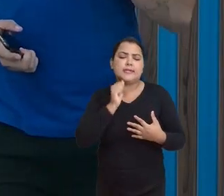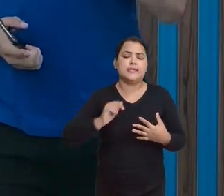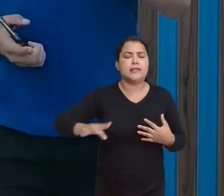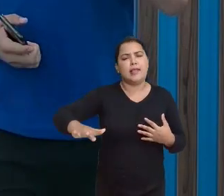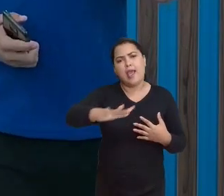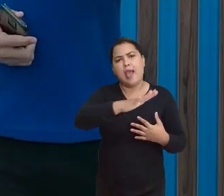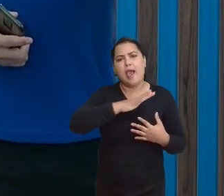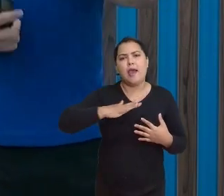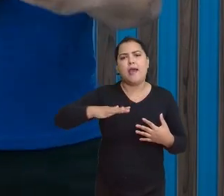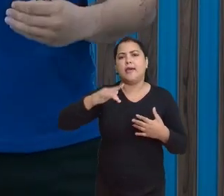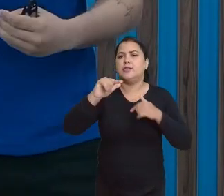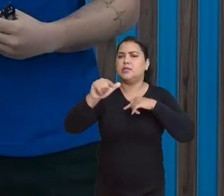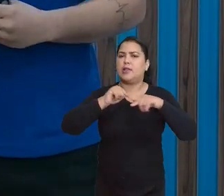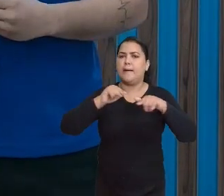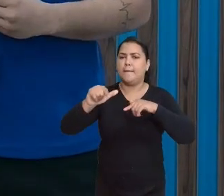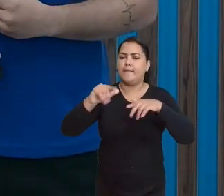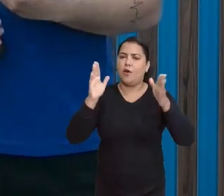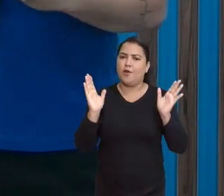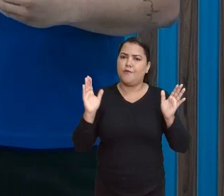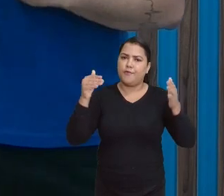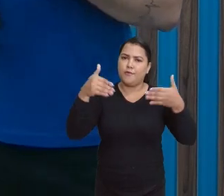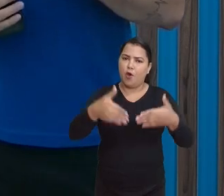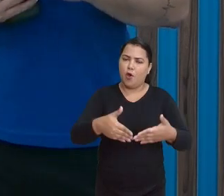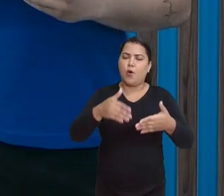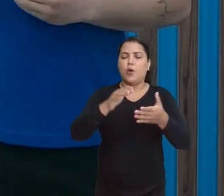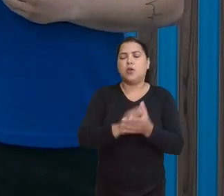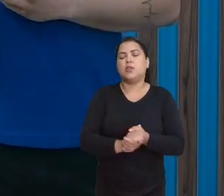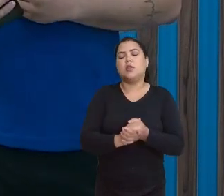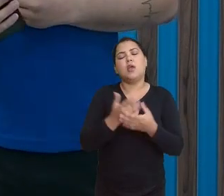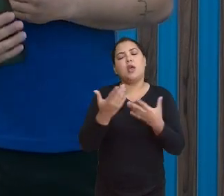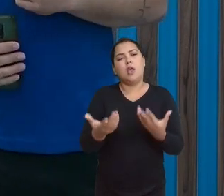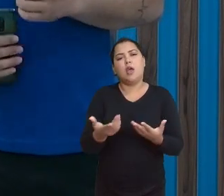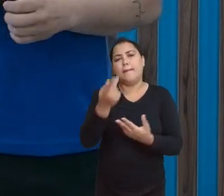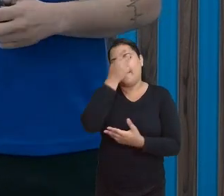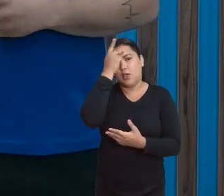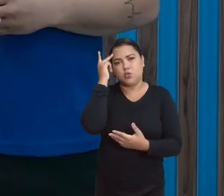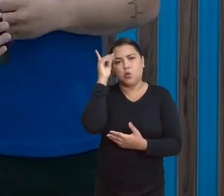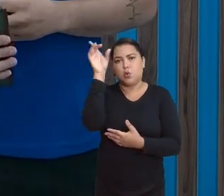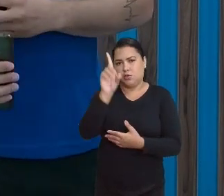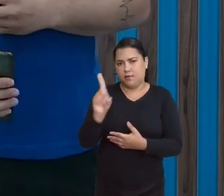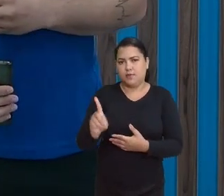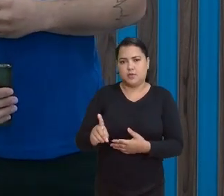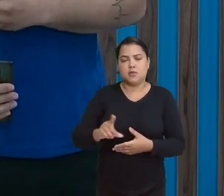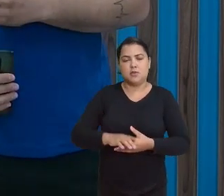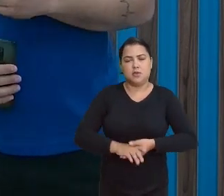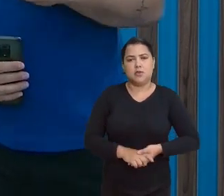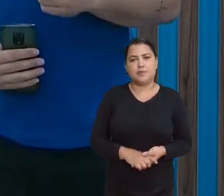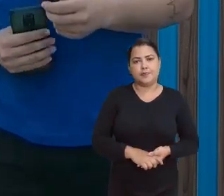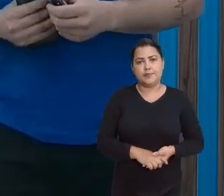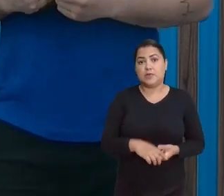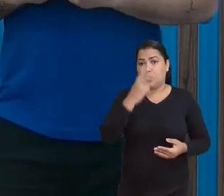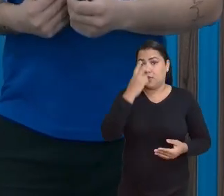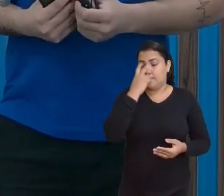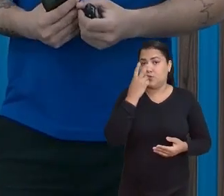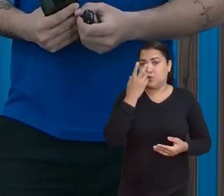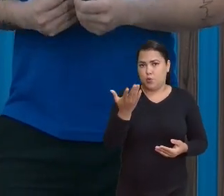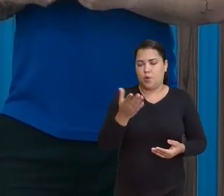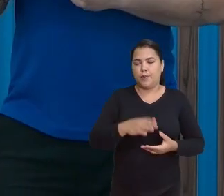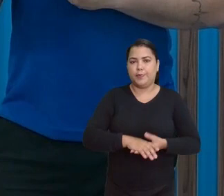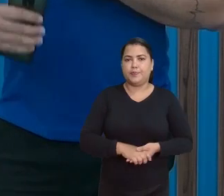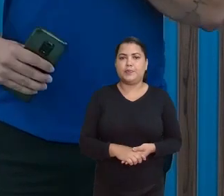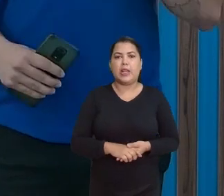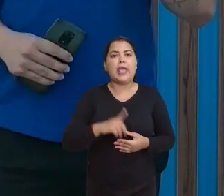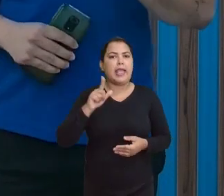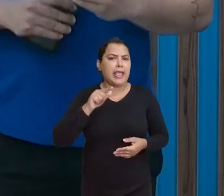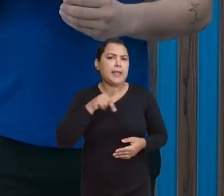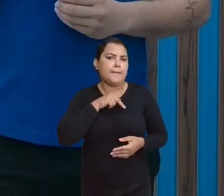com um trabalho voltado para pessoas portadoras de deficiência visual, tá bom? E a